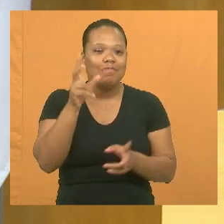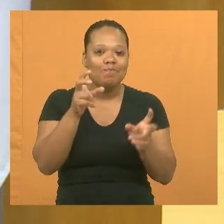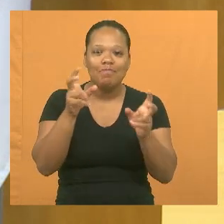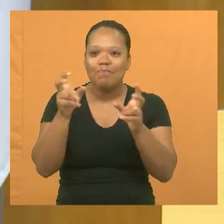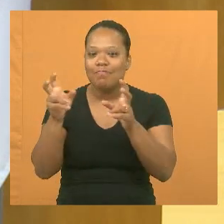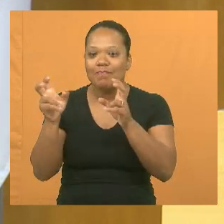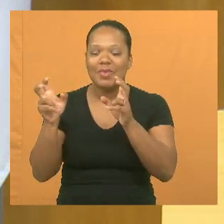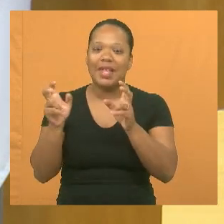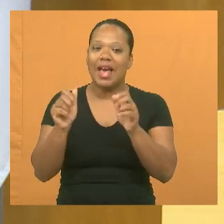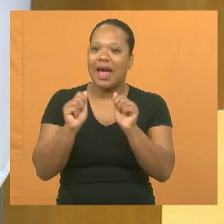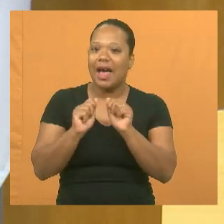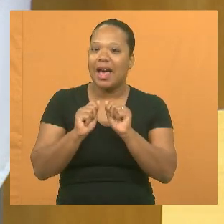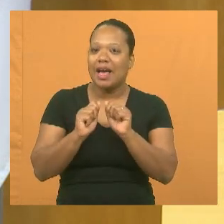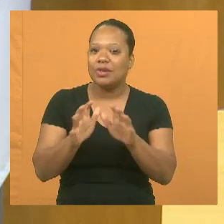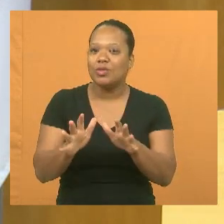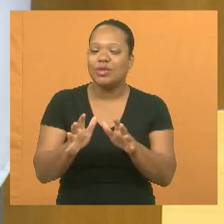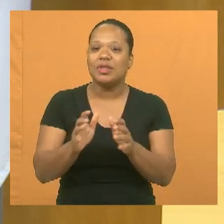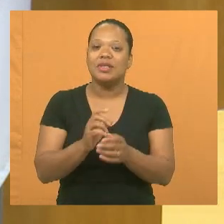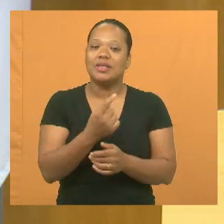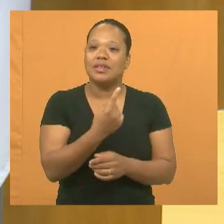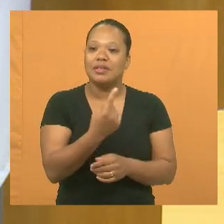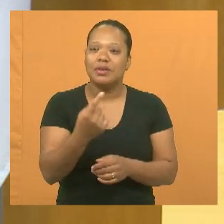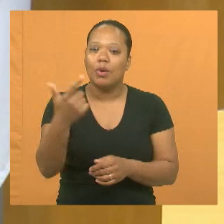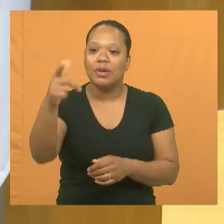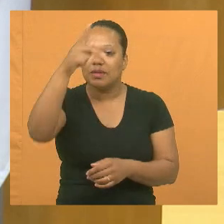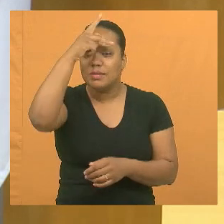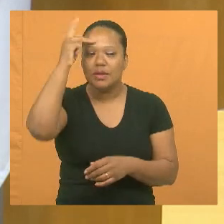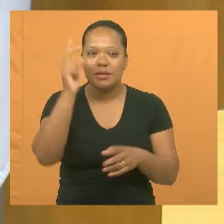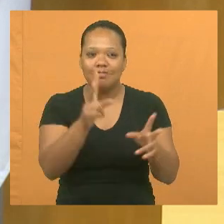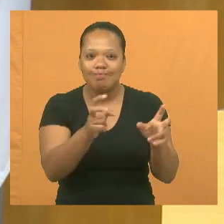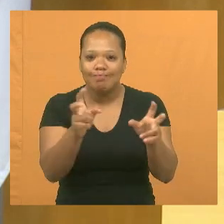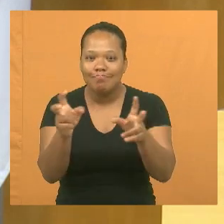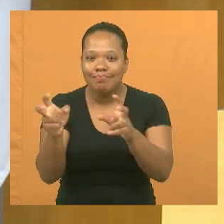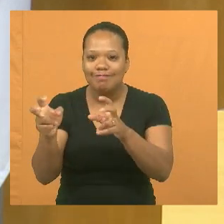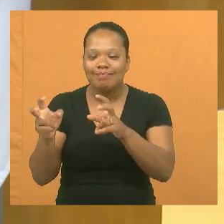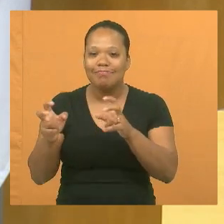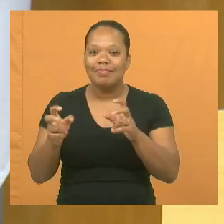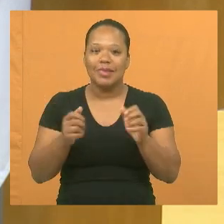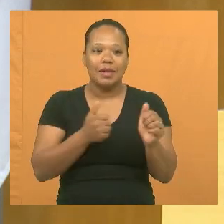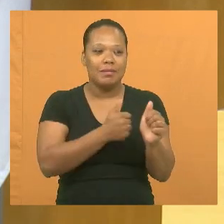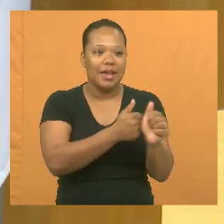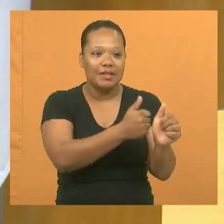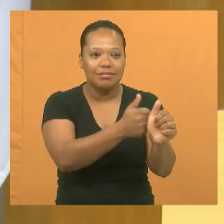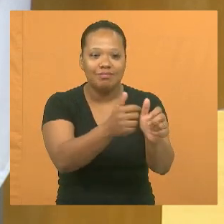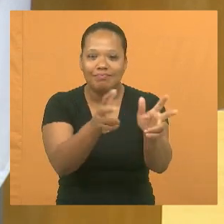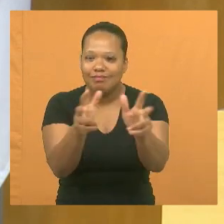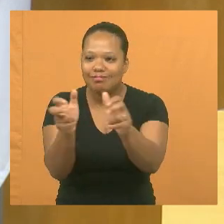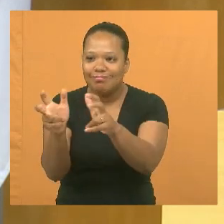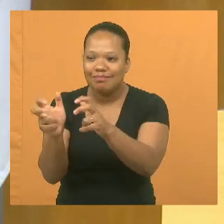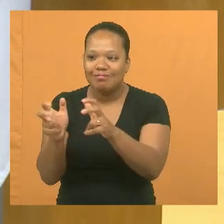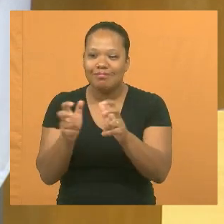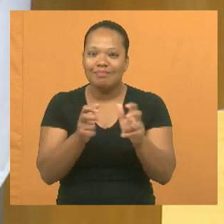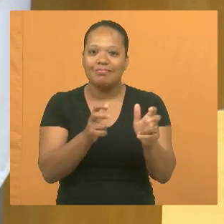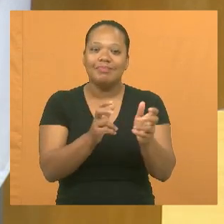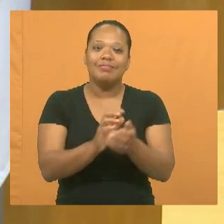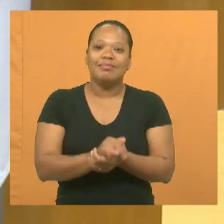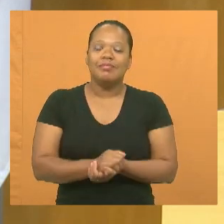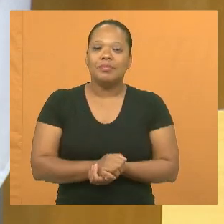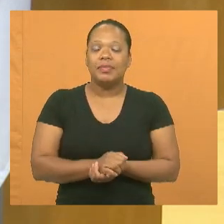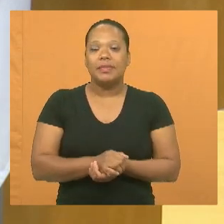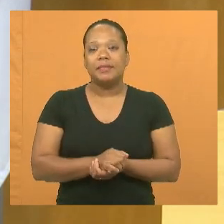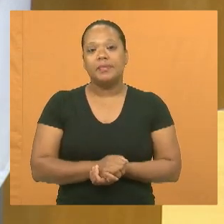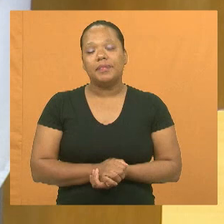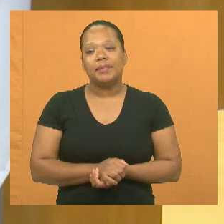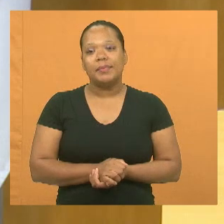observar atitudes e ações de outras pessoas que estão ao nosso redor.